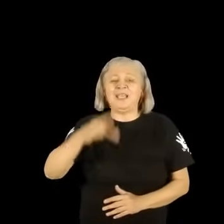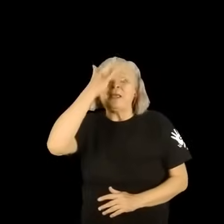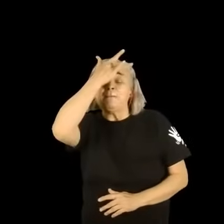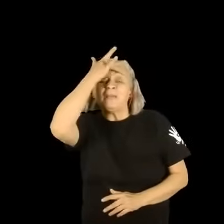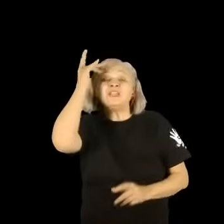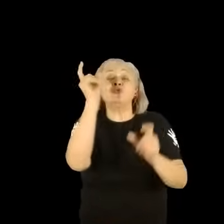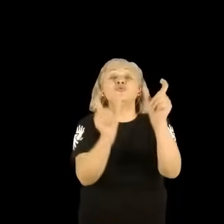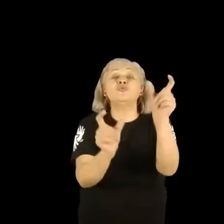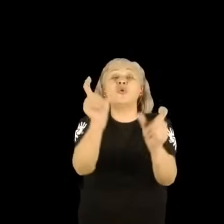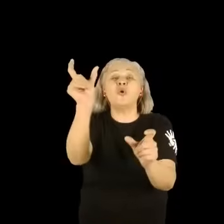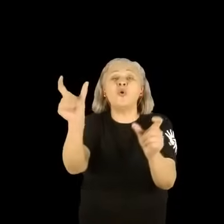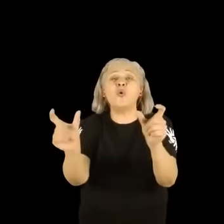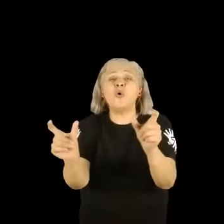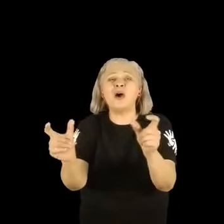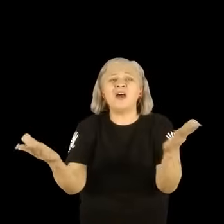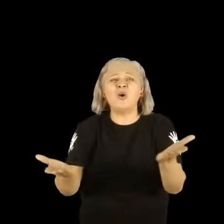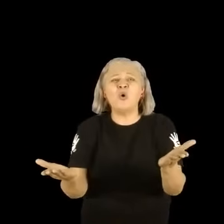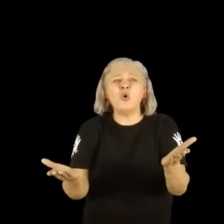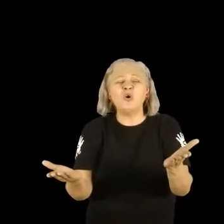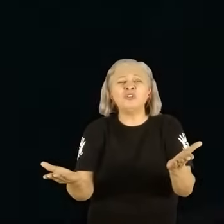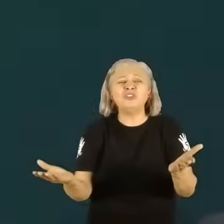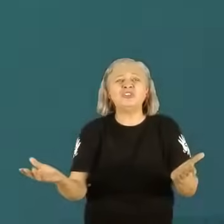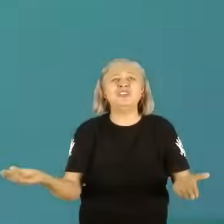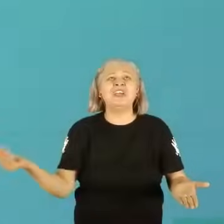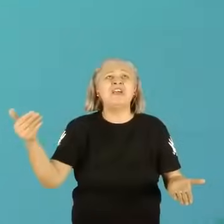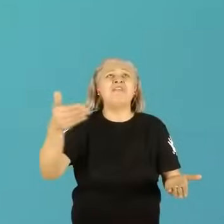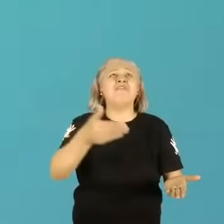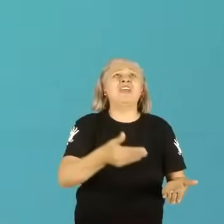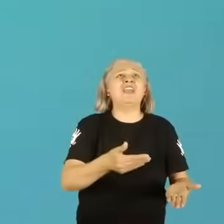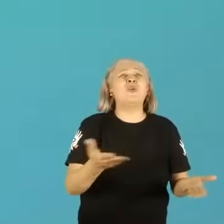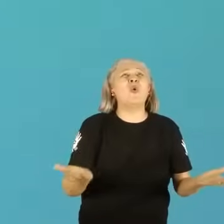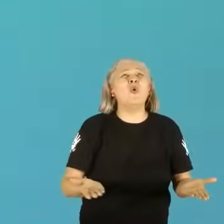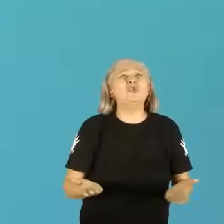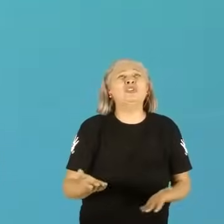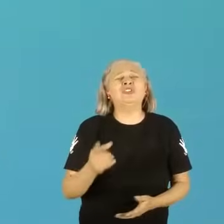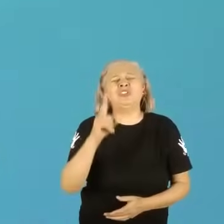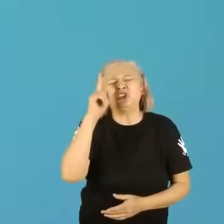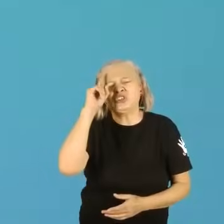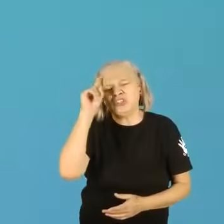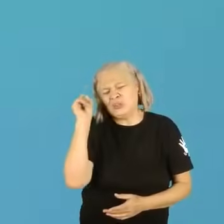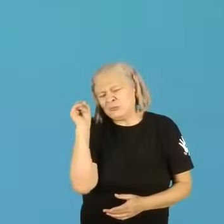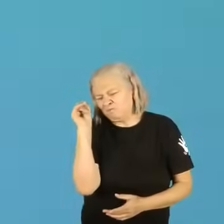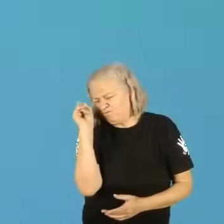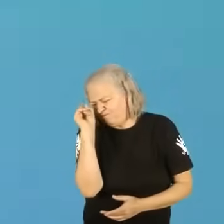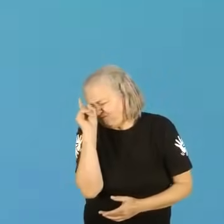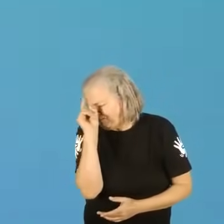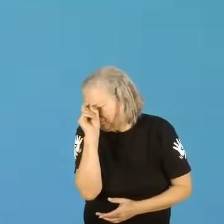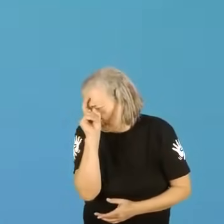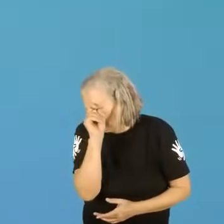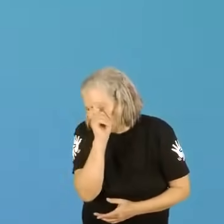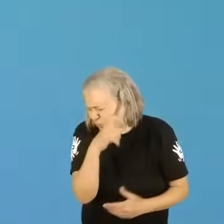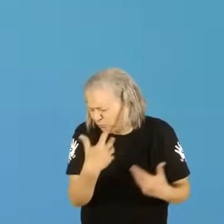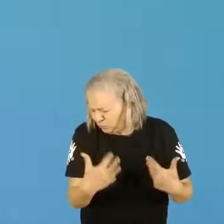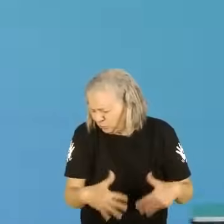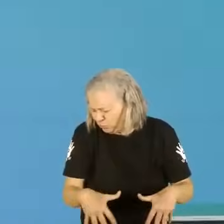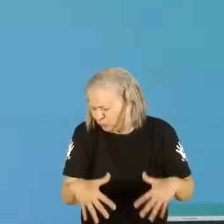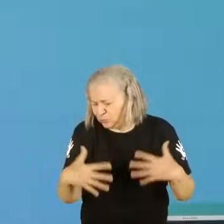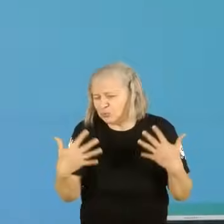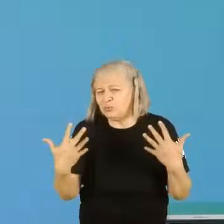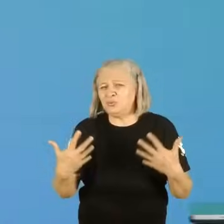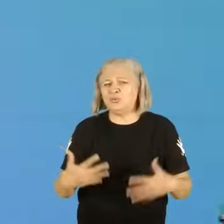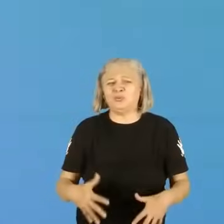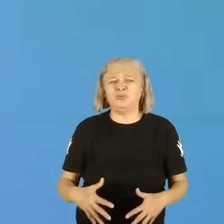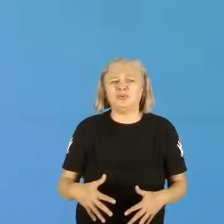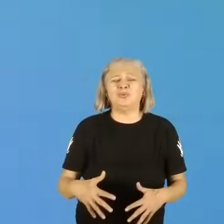que talvez chegaram aqui hoje dizendo: esse é o dia mais difícil da minha vida. Eu nunca, em toda a